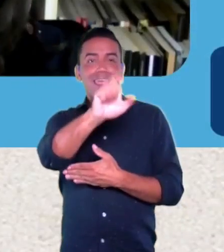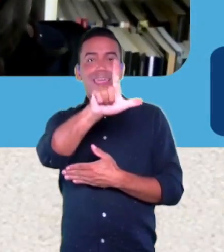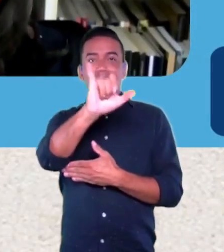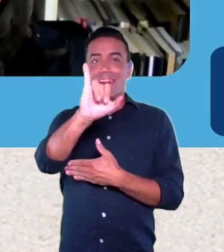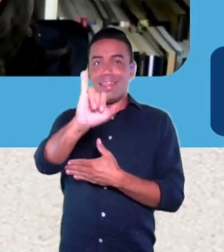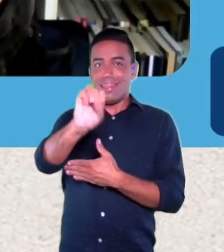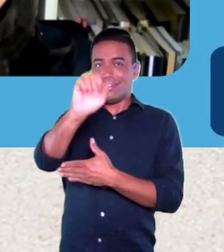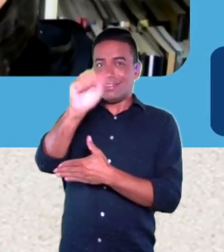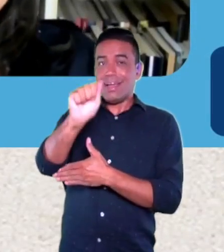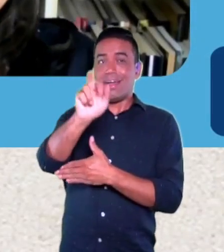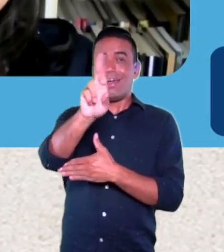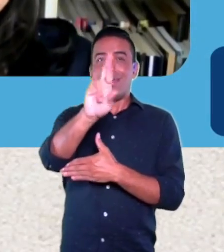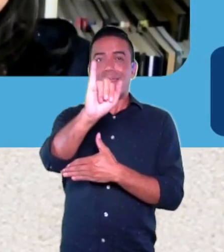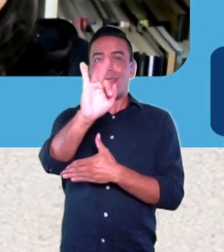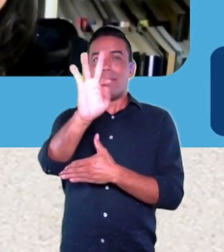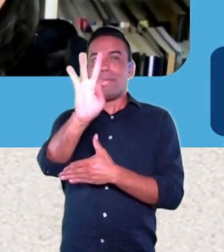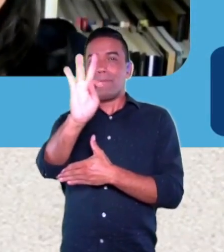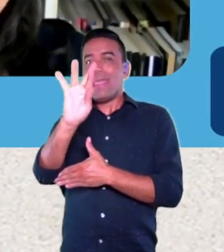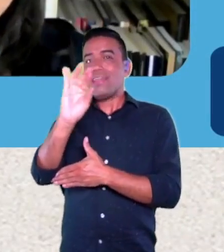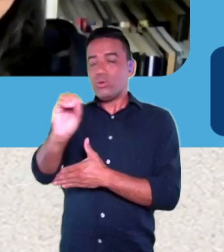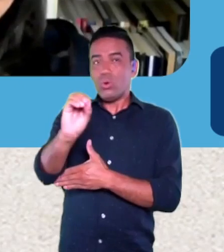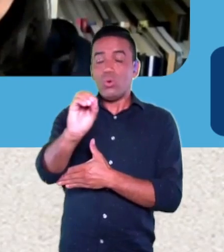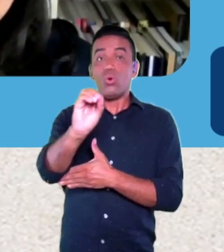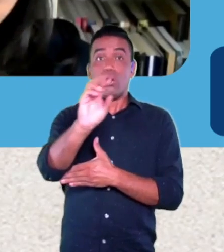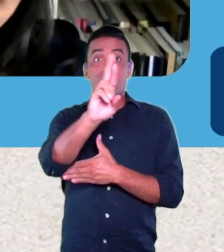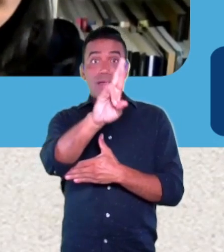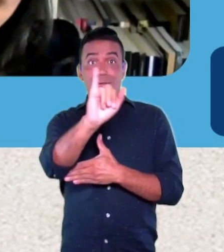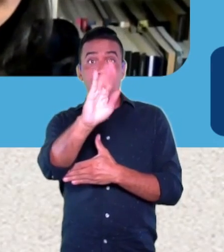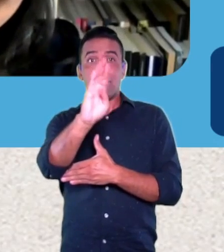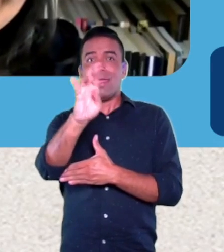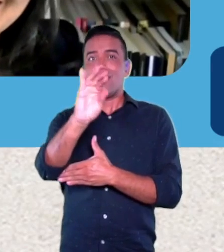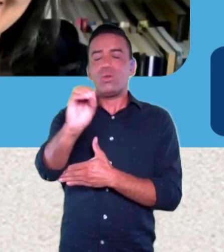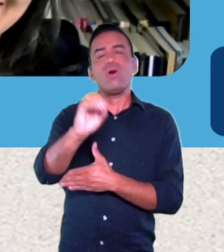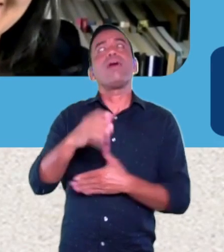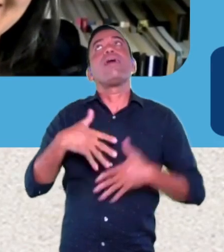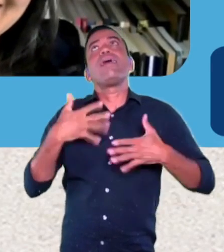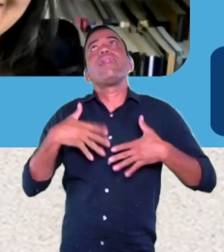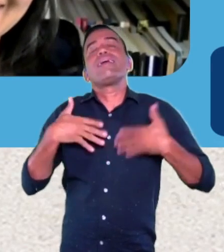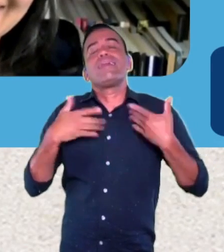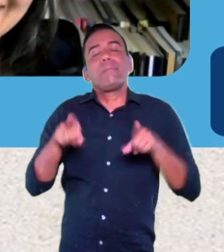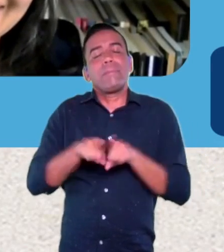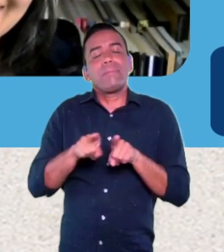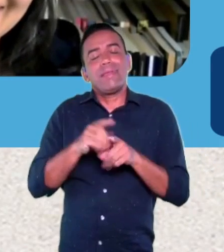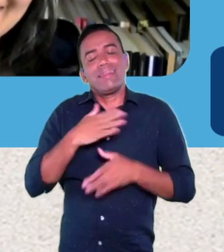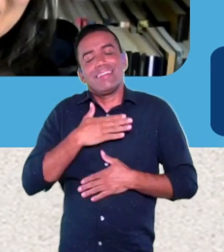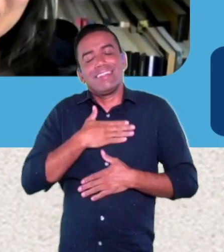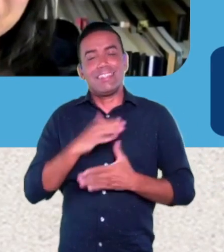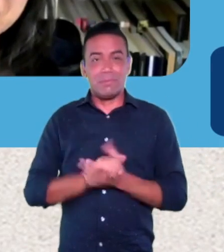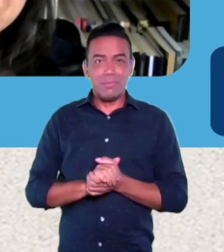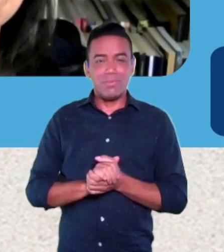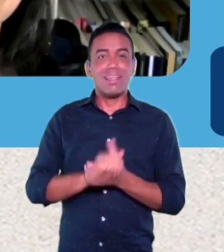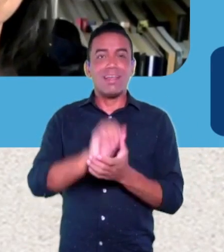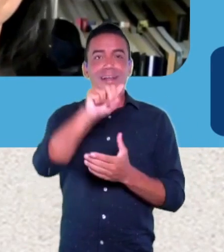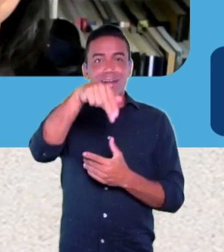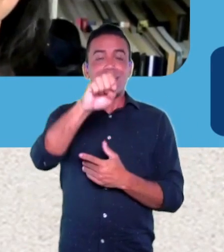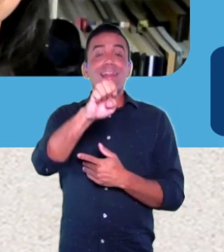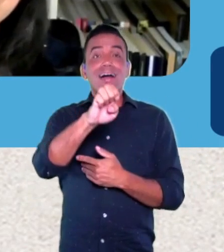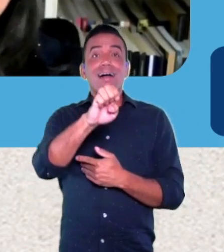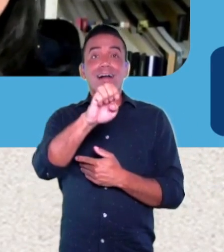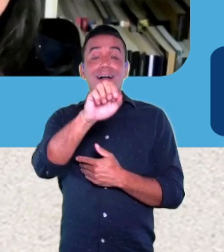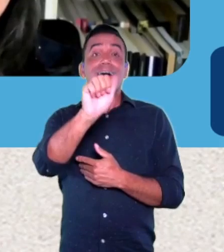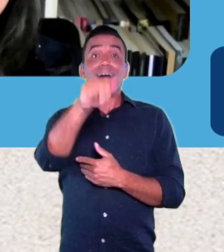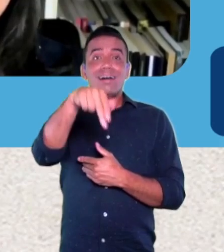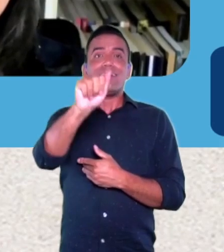uma honra ter você aqui com a gente. Obrigada, a alegria é minha. Ana Elisa, além de você, está comigo